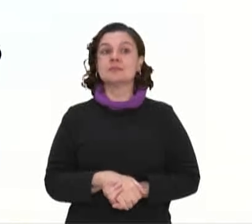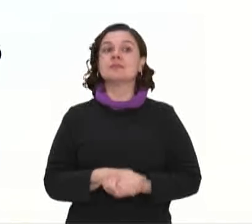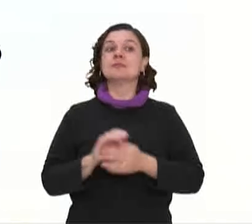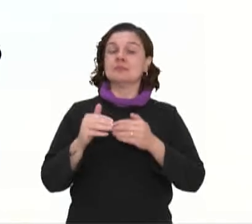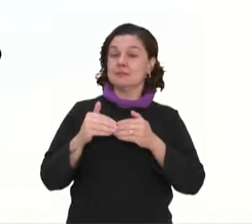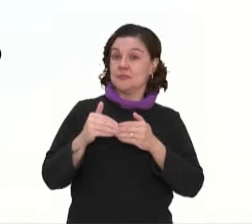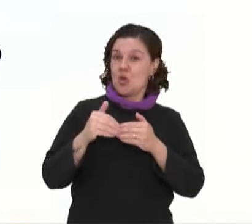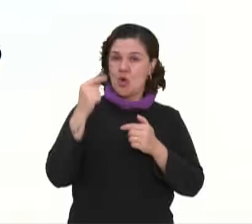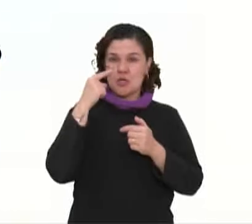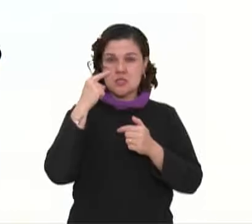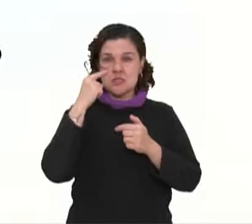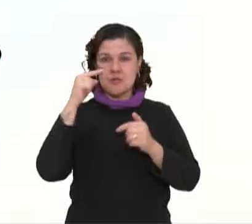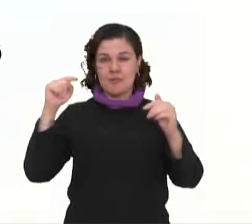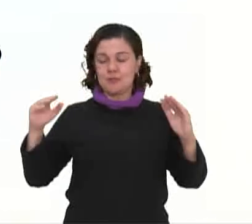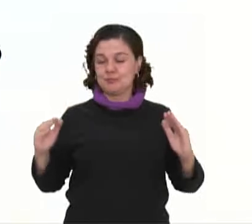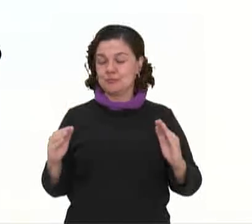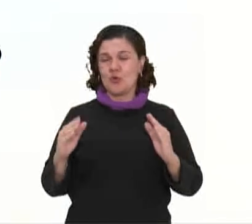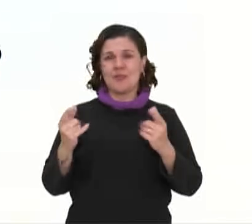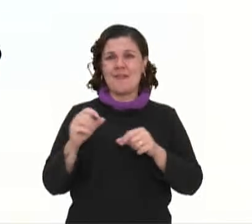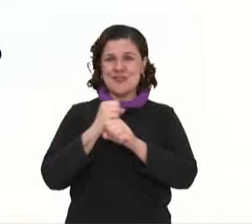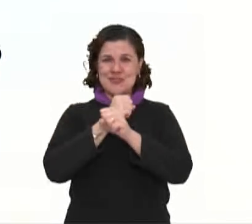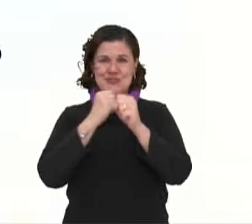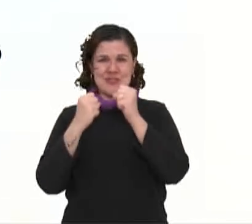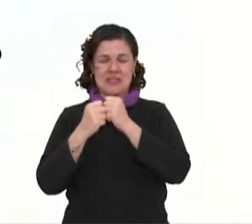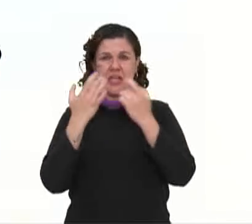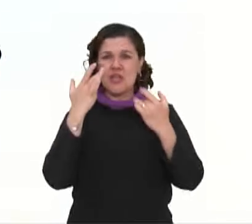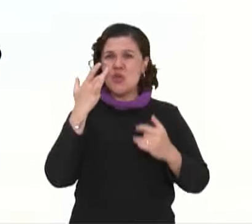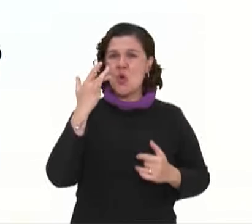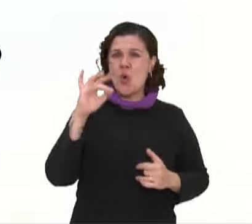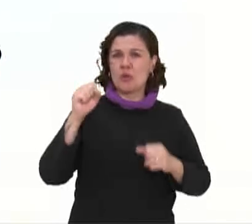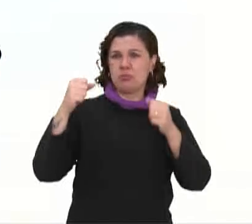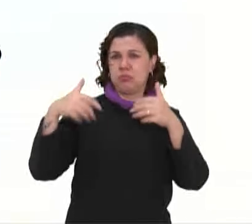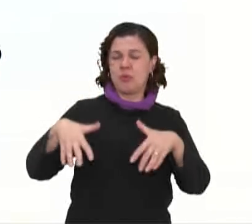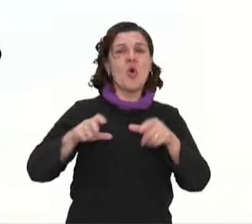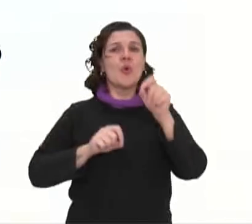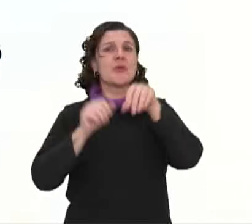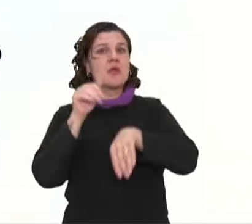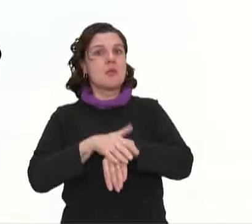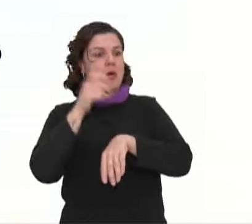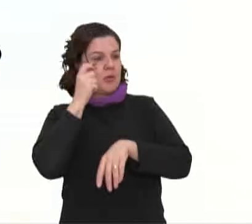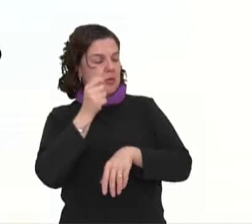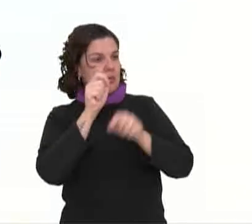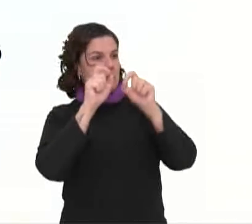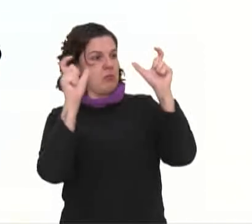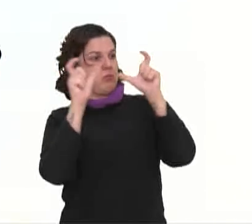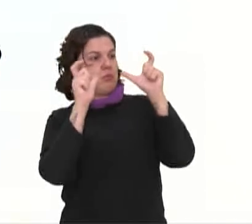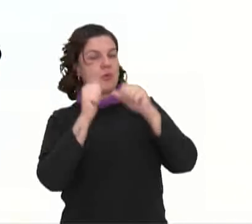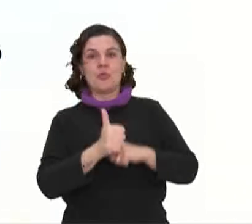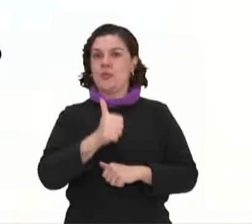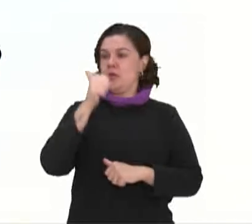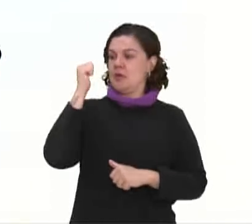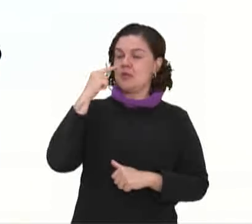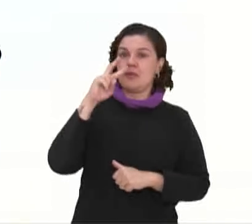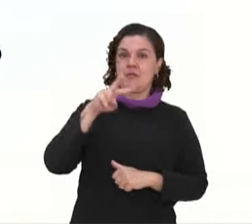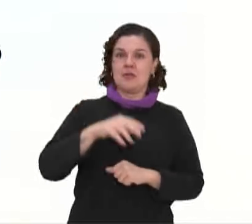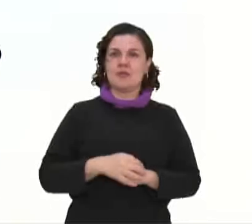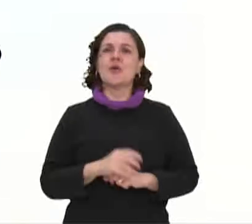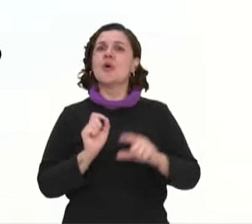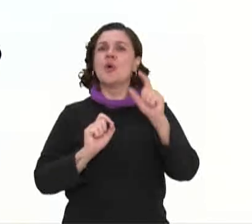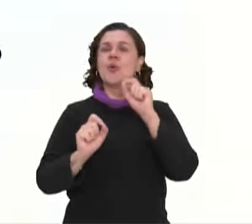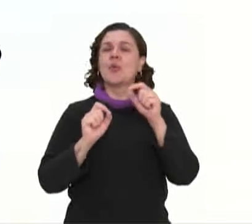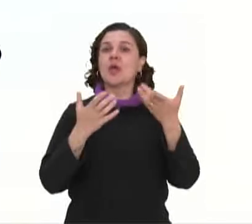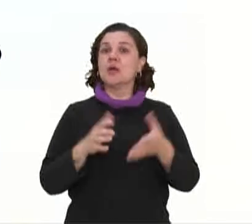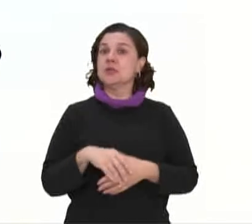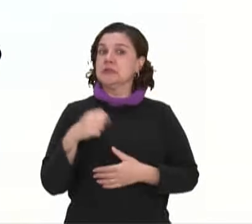Logo ali, né, no auge dessa sociedade do ouro. O que mais te chama a atenção nessa imagem que você vê aí? O que te